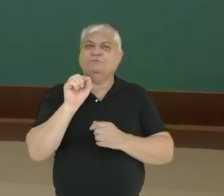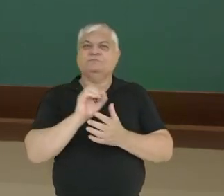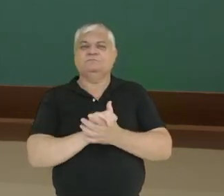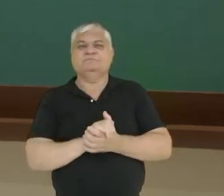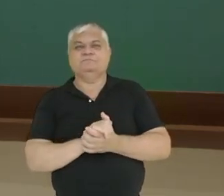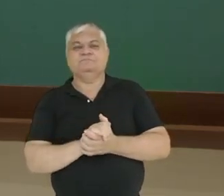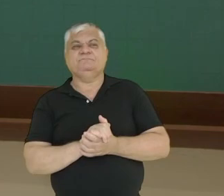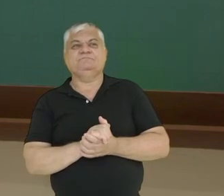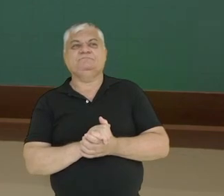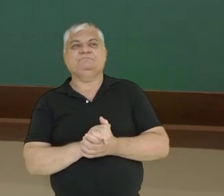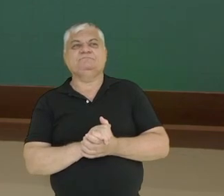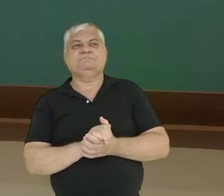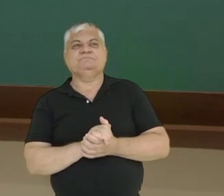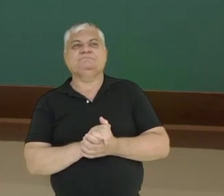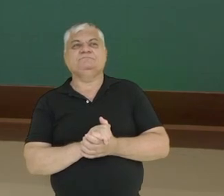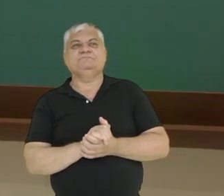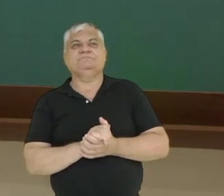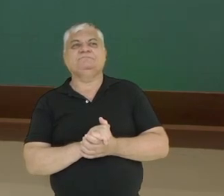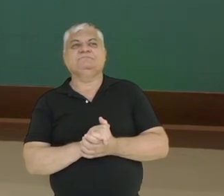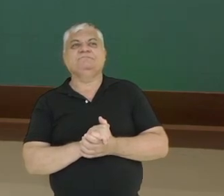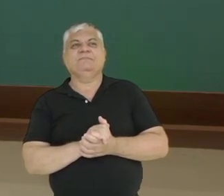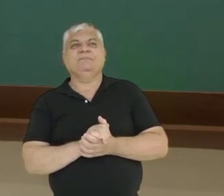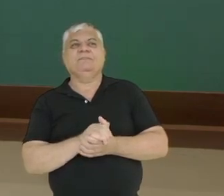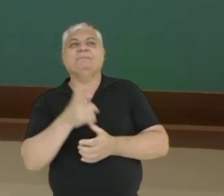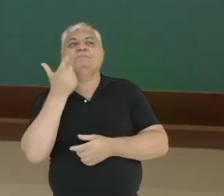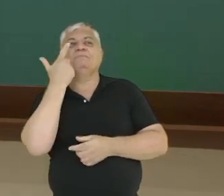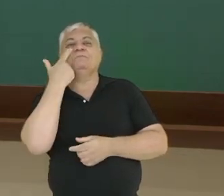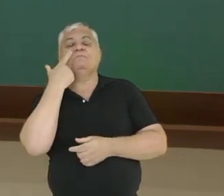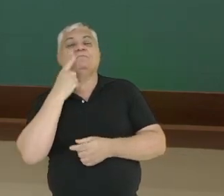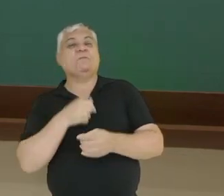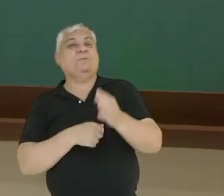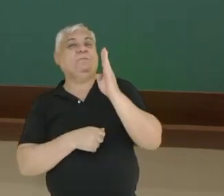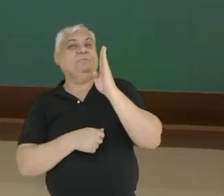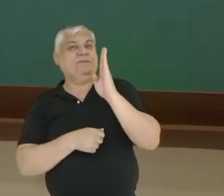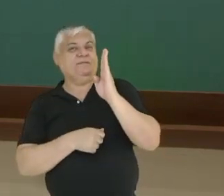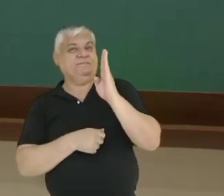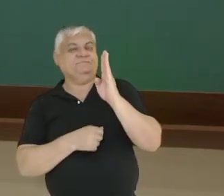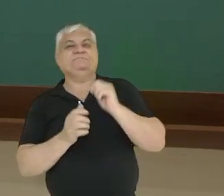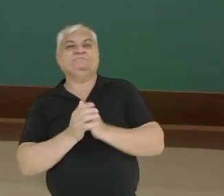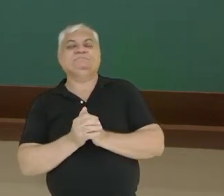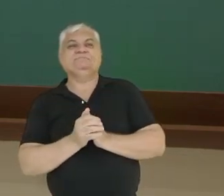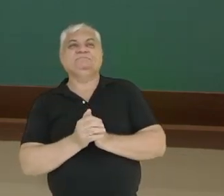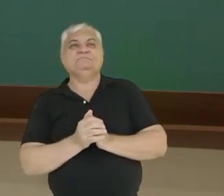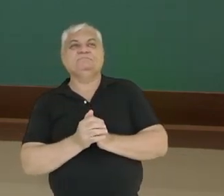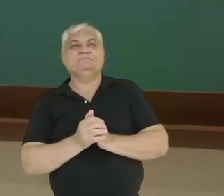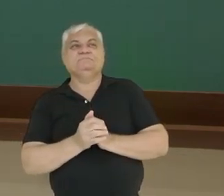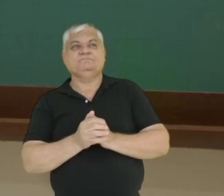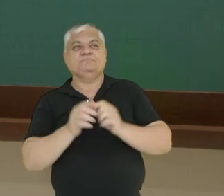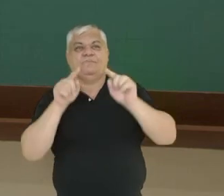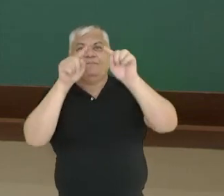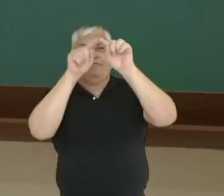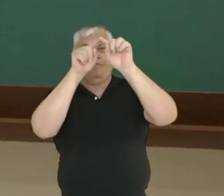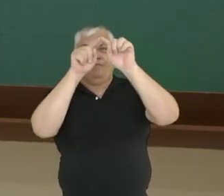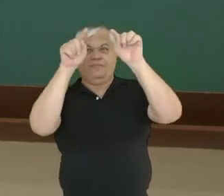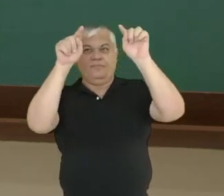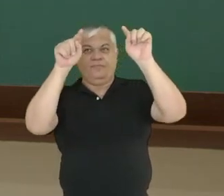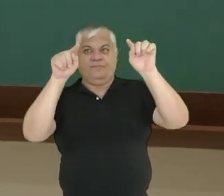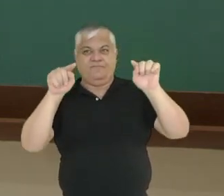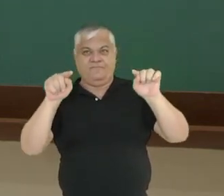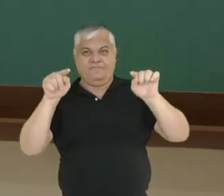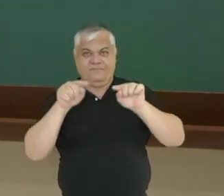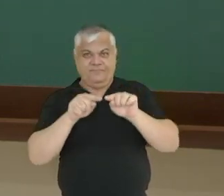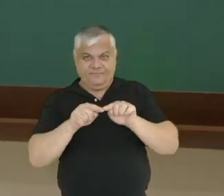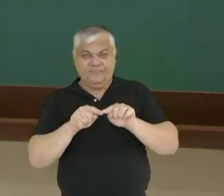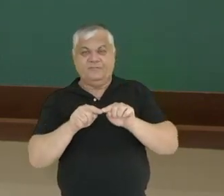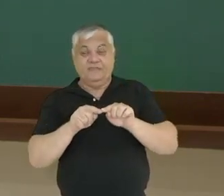bem? Então, vamos agora resolver a letra B. Na letra B, nós temos aqui